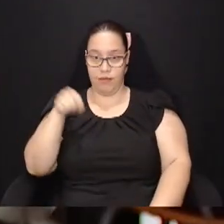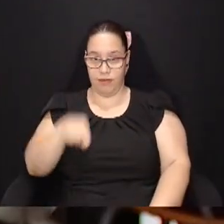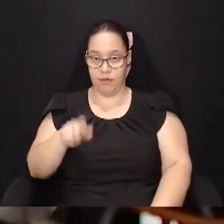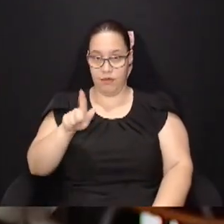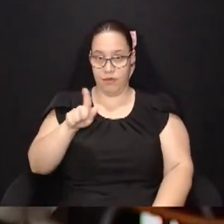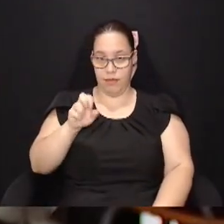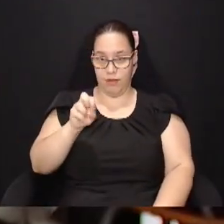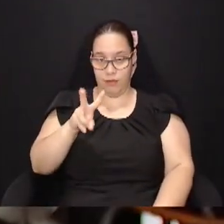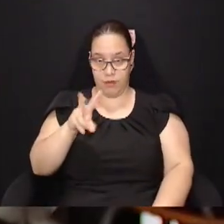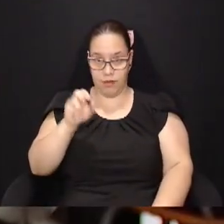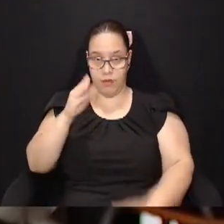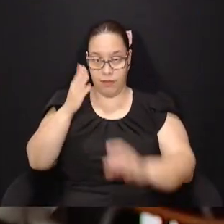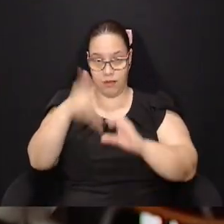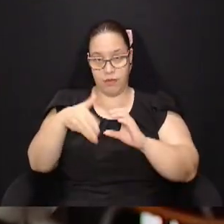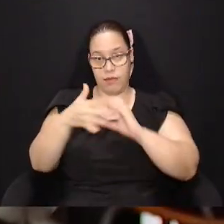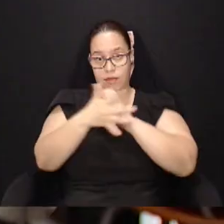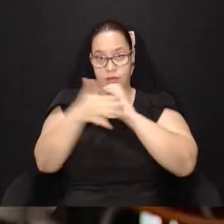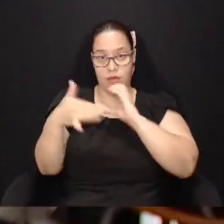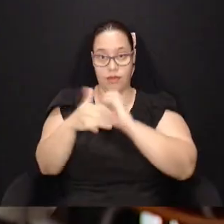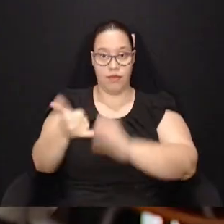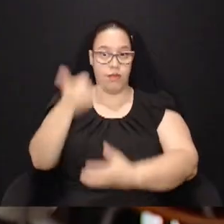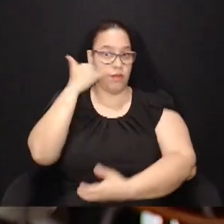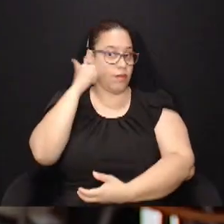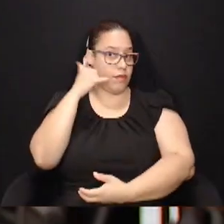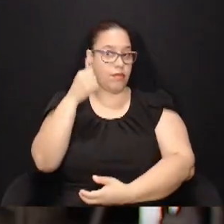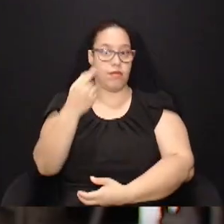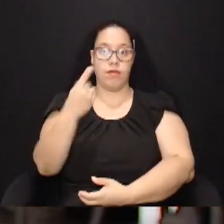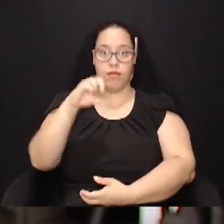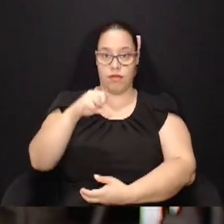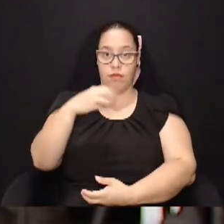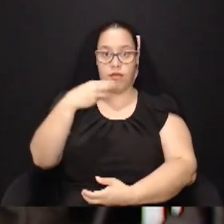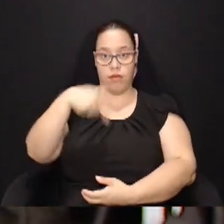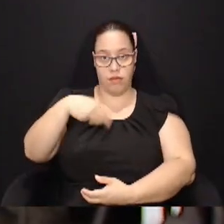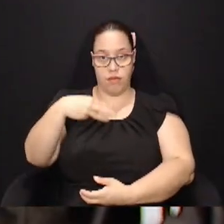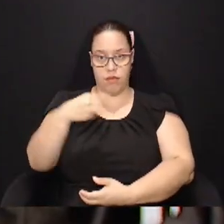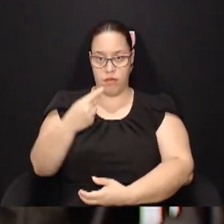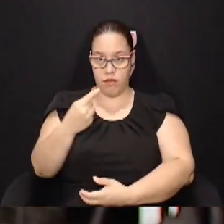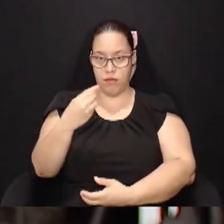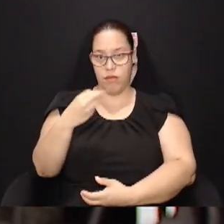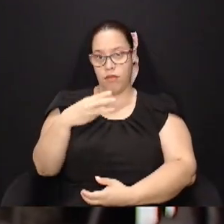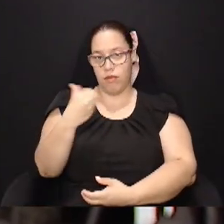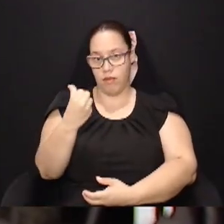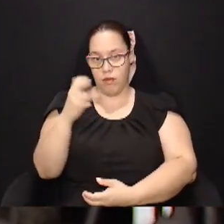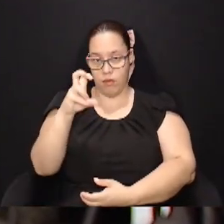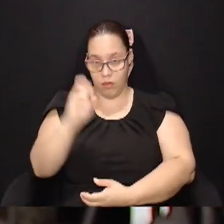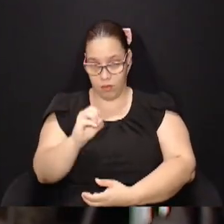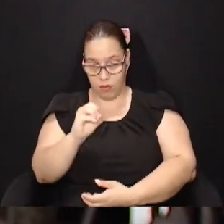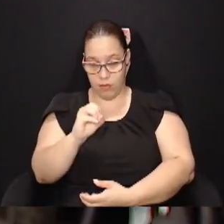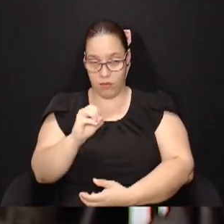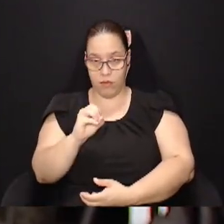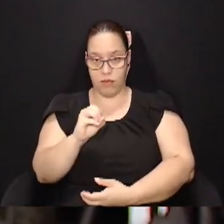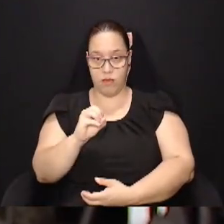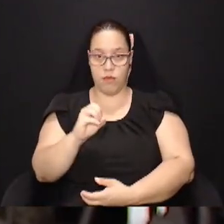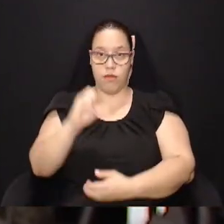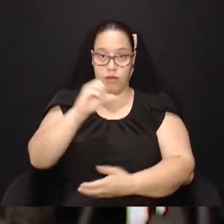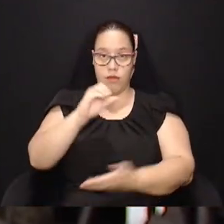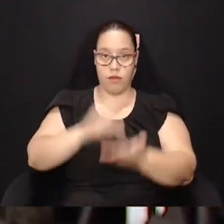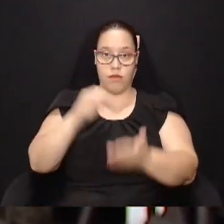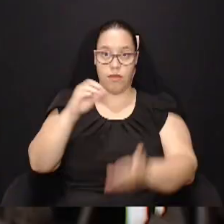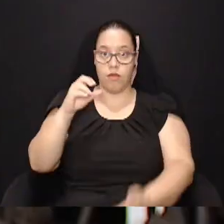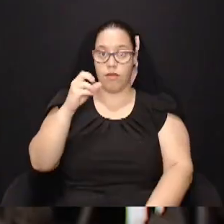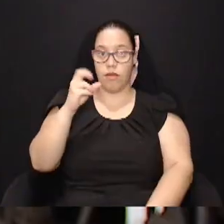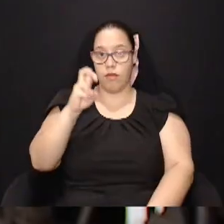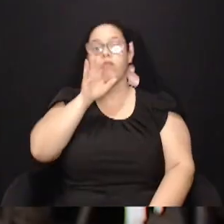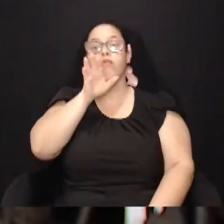fumec.sp.gov.br/Seprocamp ou através do telefone, que é o 19 3731 3650, que é das 9 às 17 horas, exceto